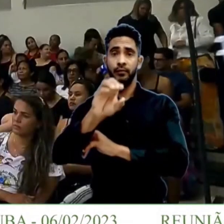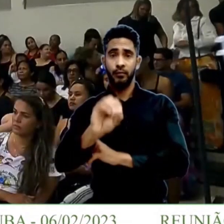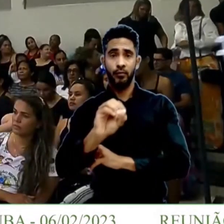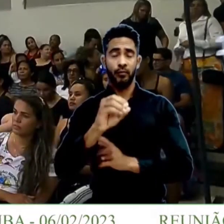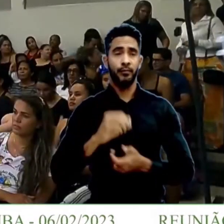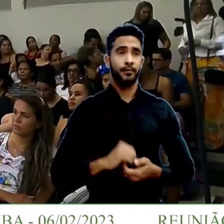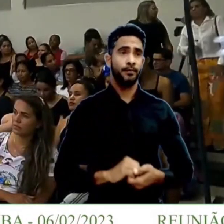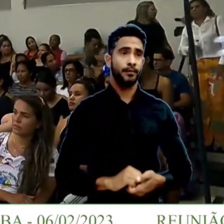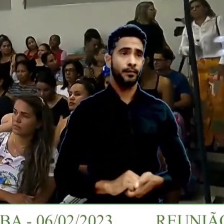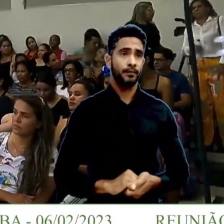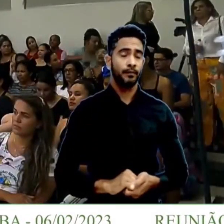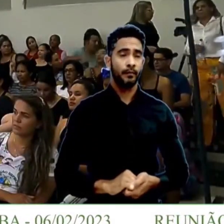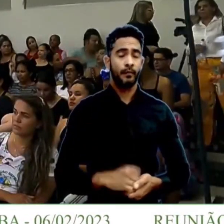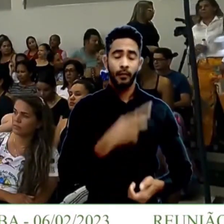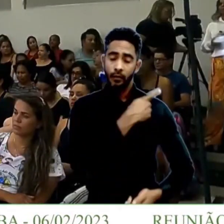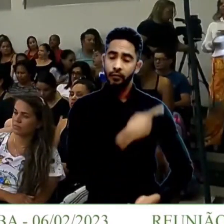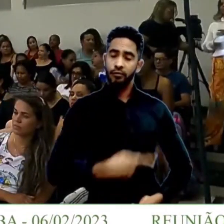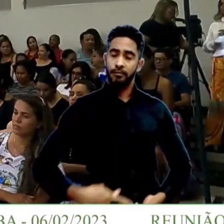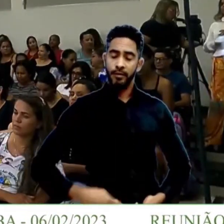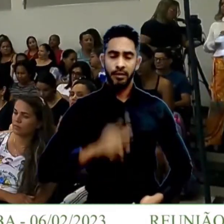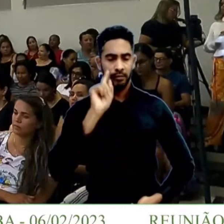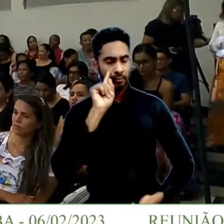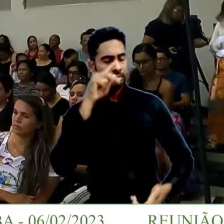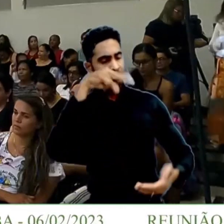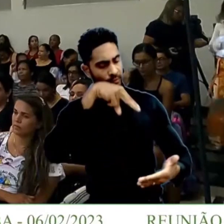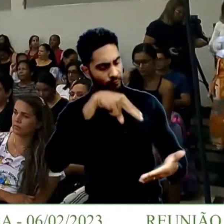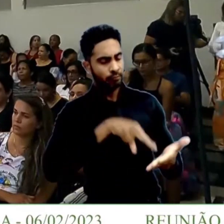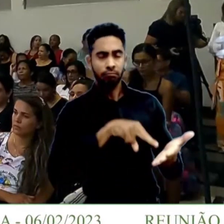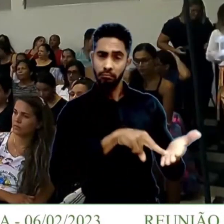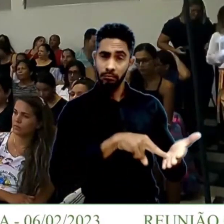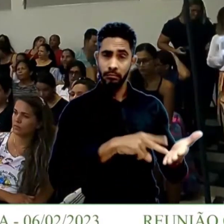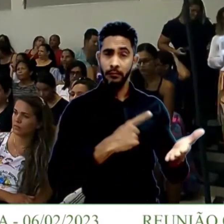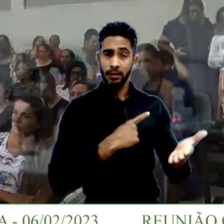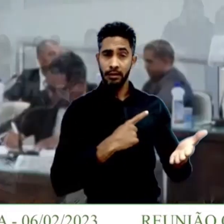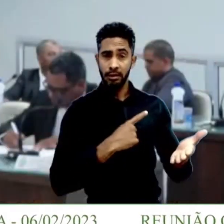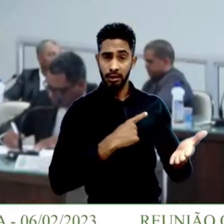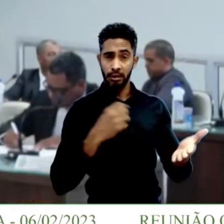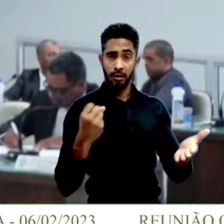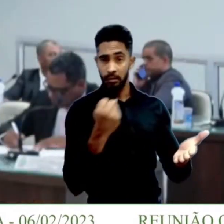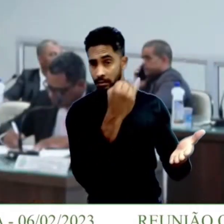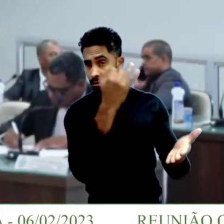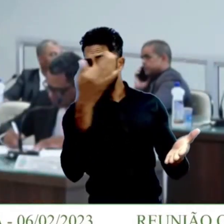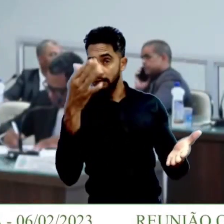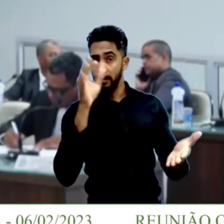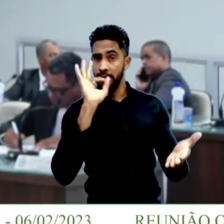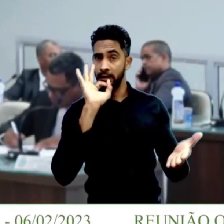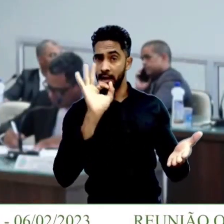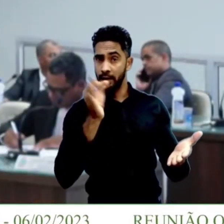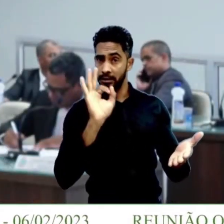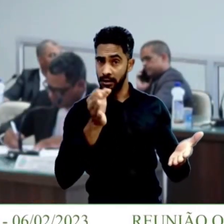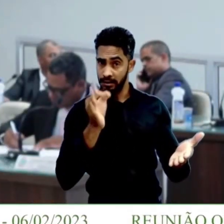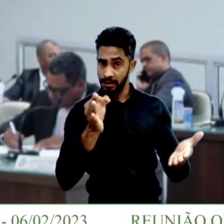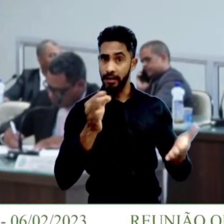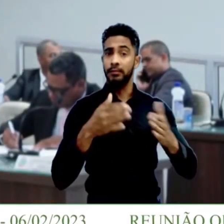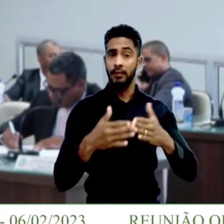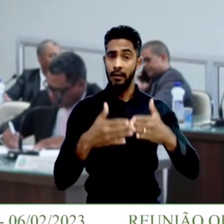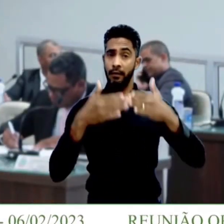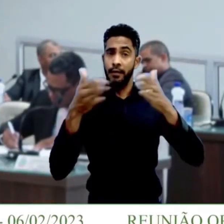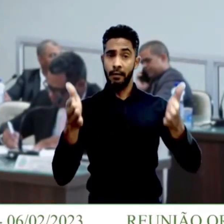Oliveira Mendes. O senhor presidente, após a chamada, verifica que a lista de comparecimento registra a existência de um número